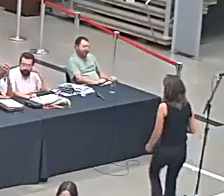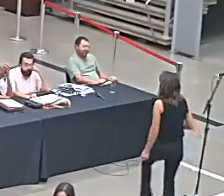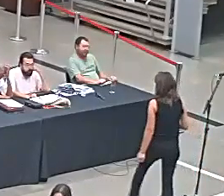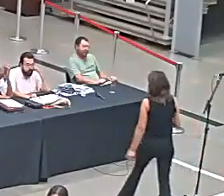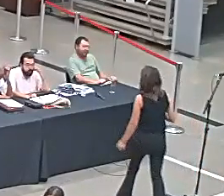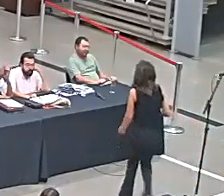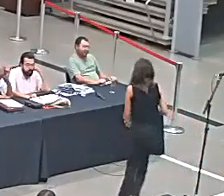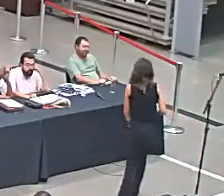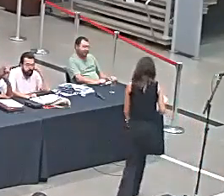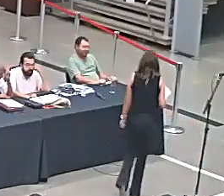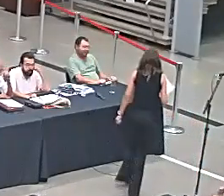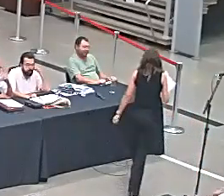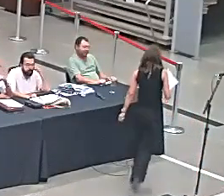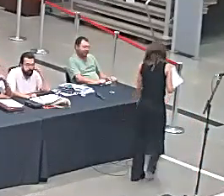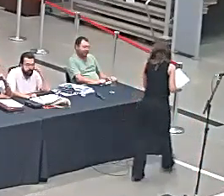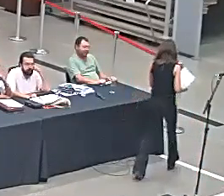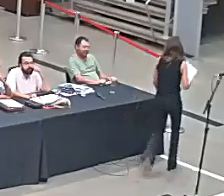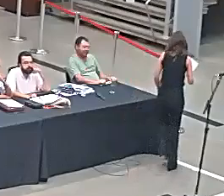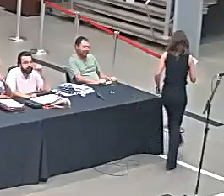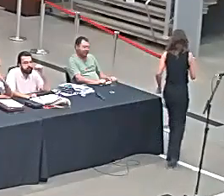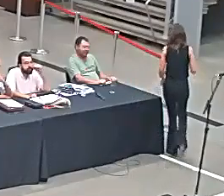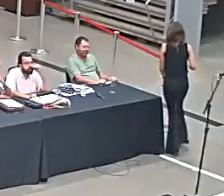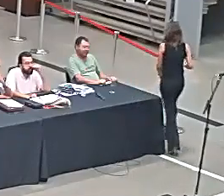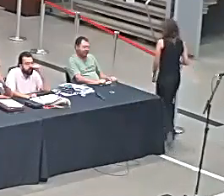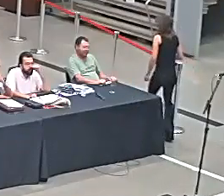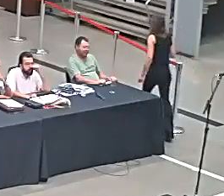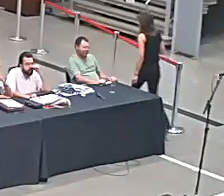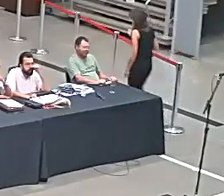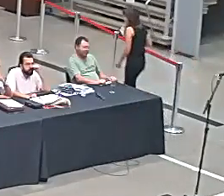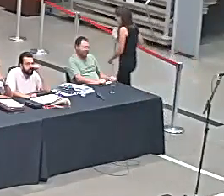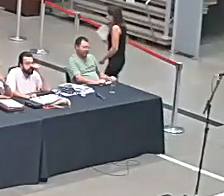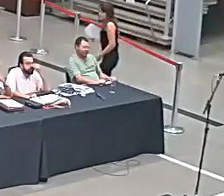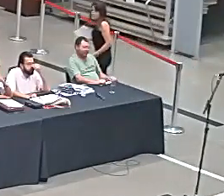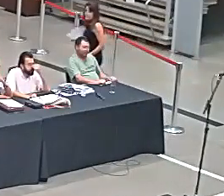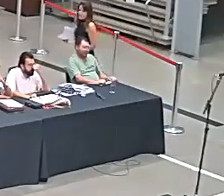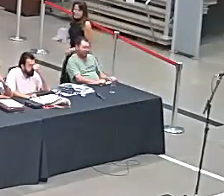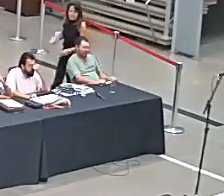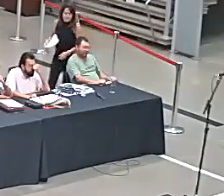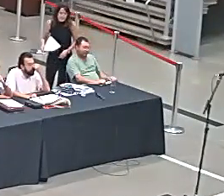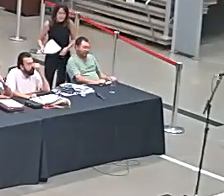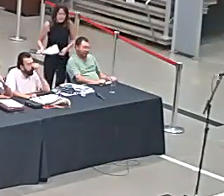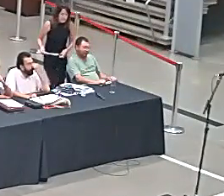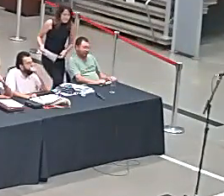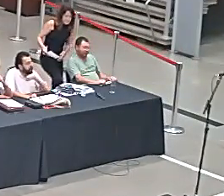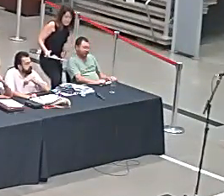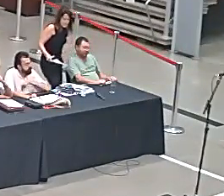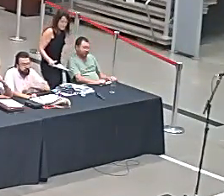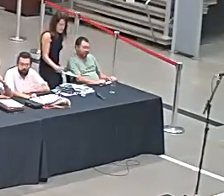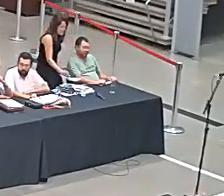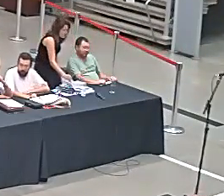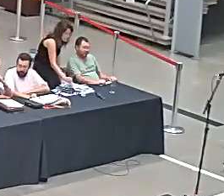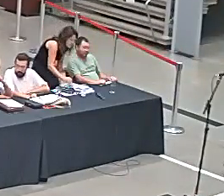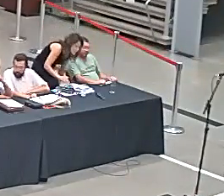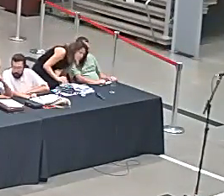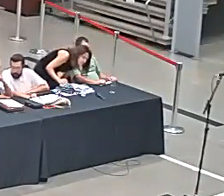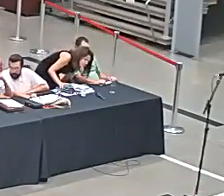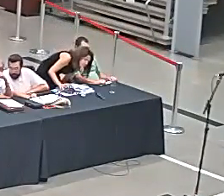palavra para Marisa de Assis que é da sociedade bíblica do Brasil cadê a Marisa